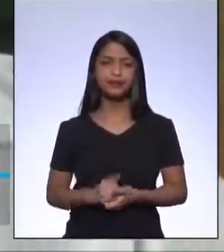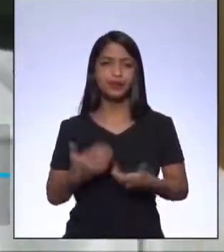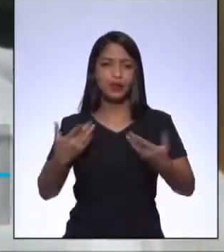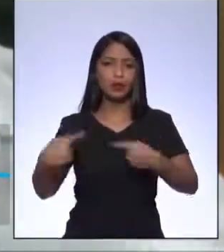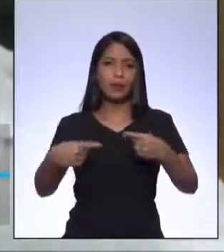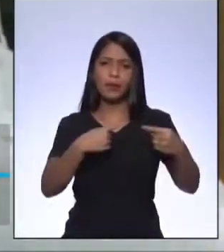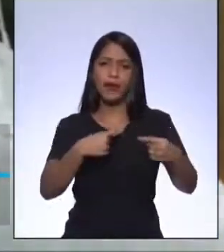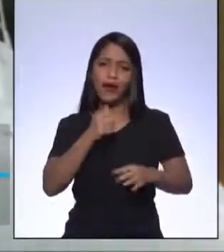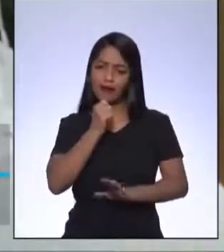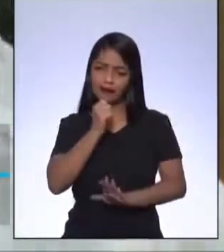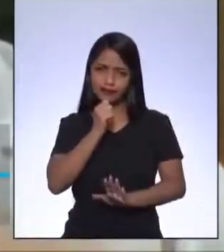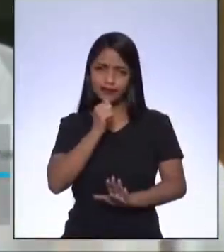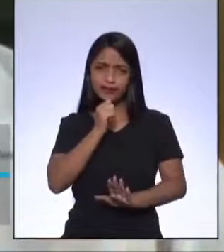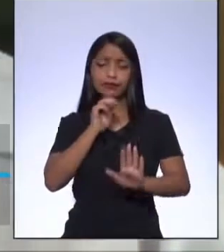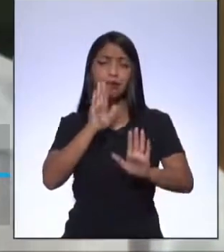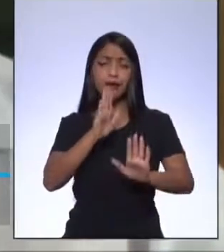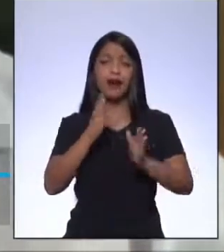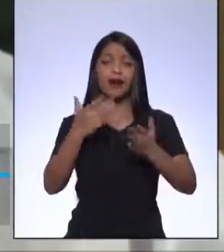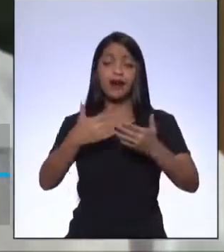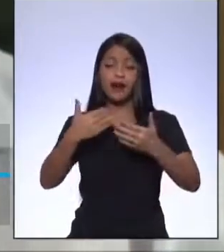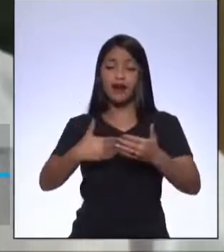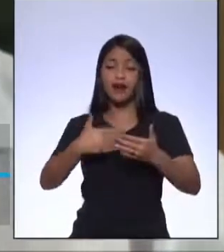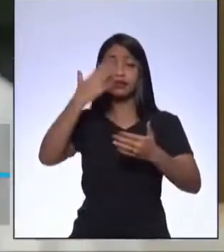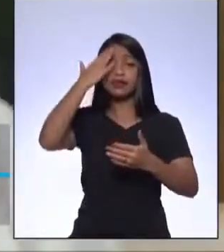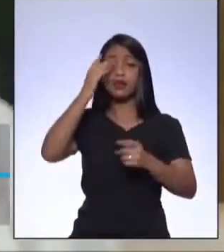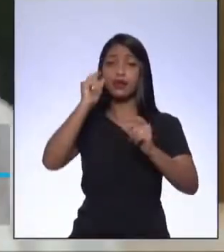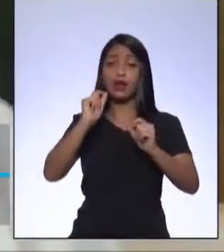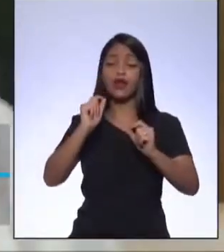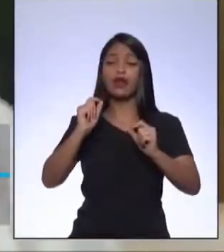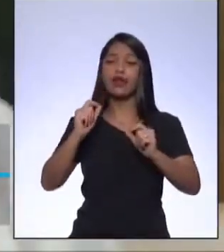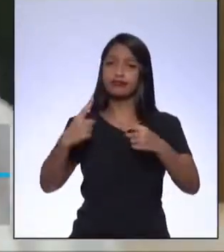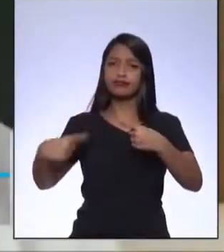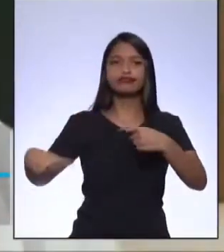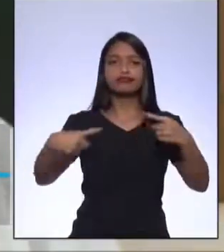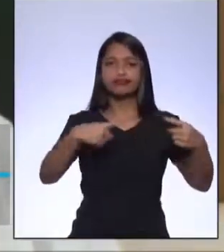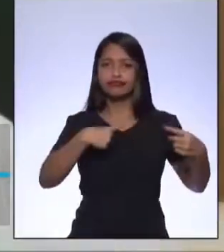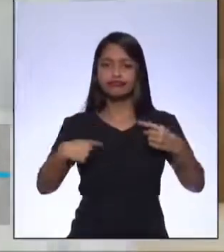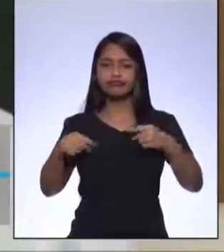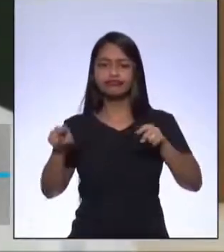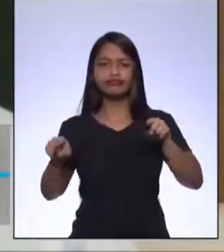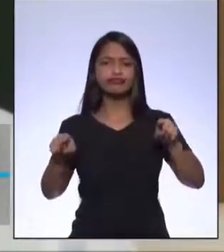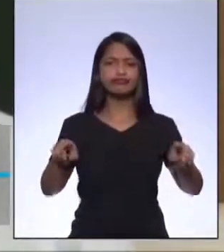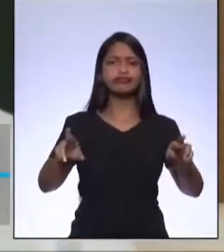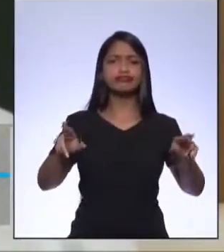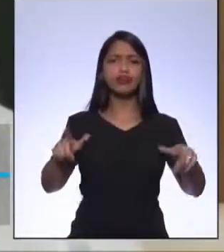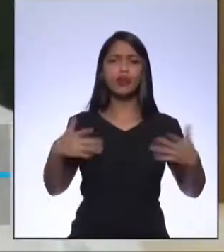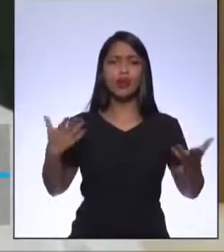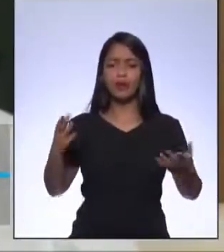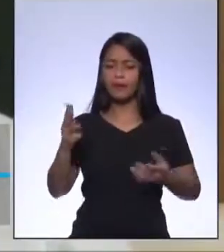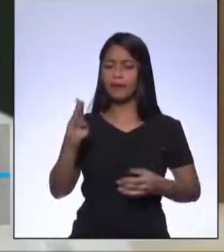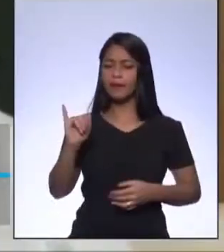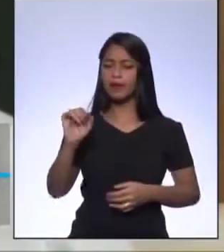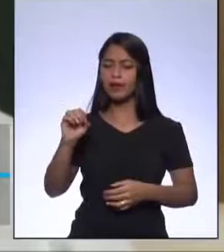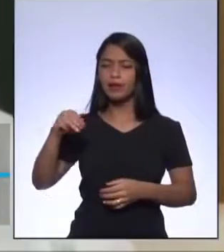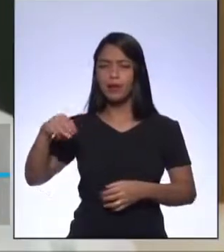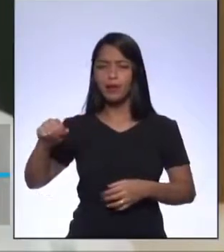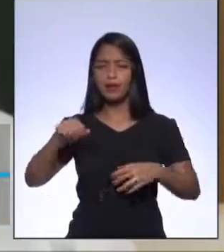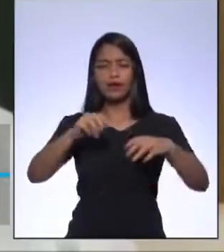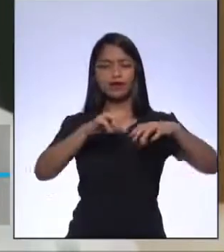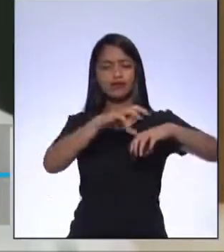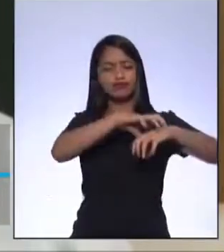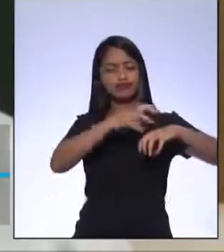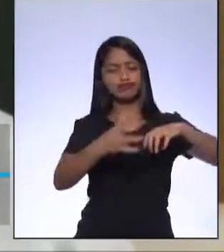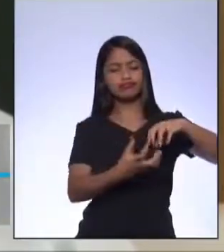discussão ainda. Mas vocês saibam que existe essa discussão, tá bom? É a diferença entre bioma e